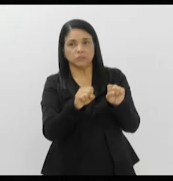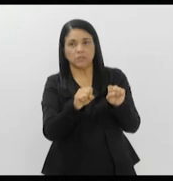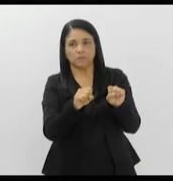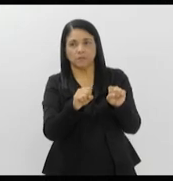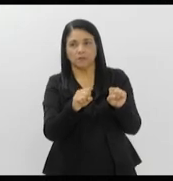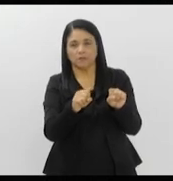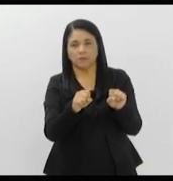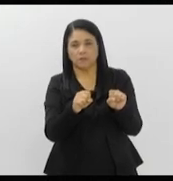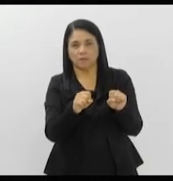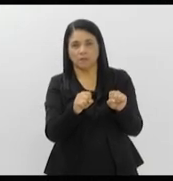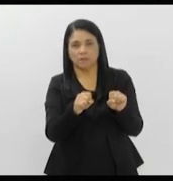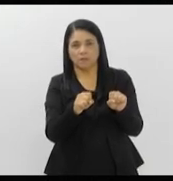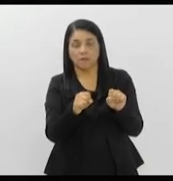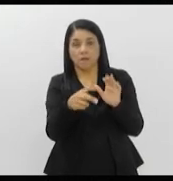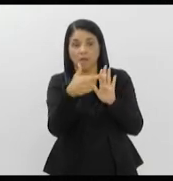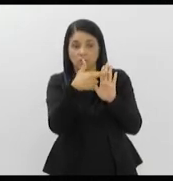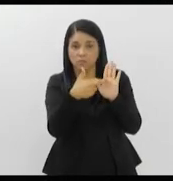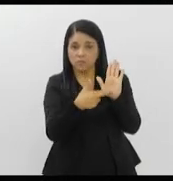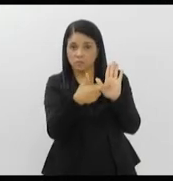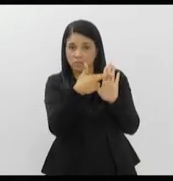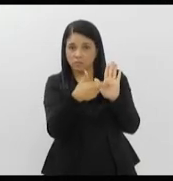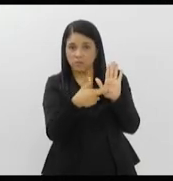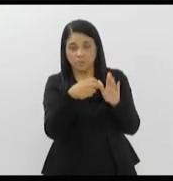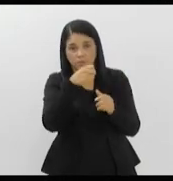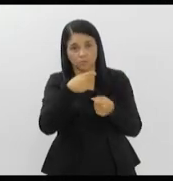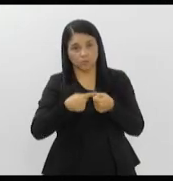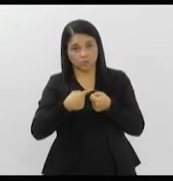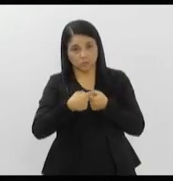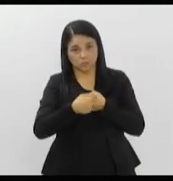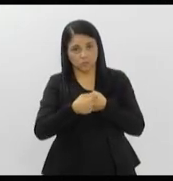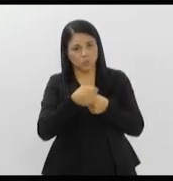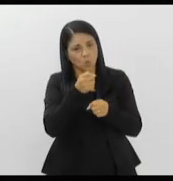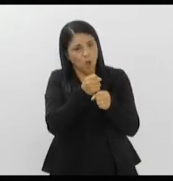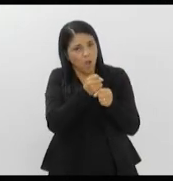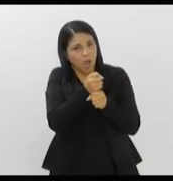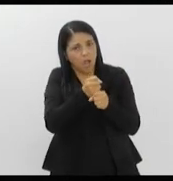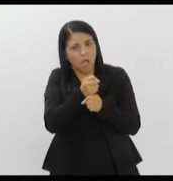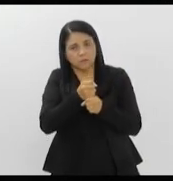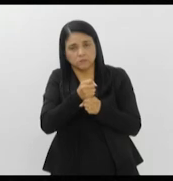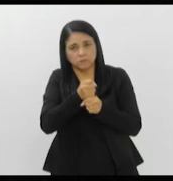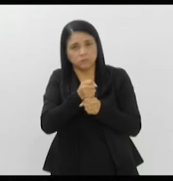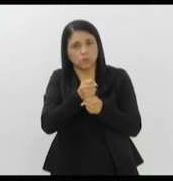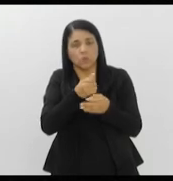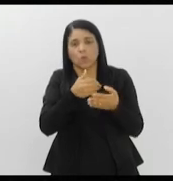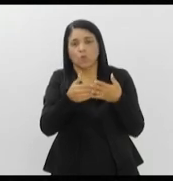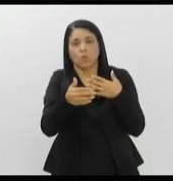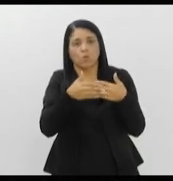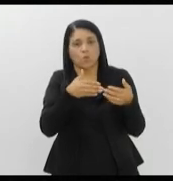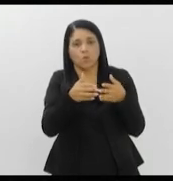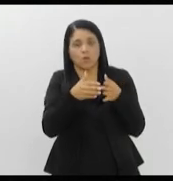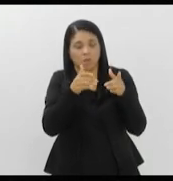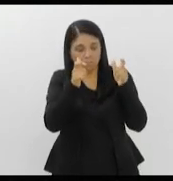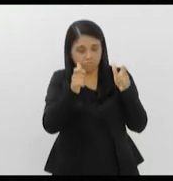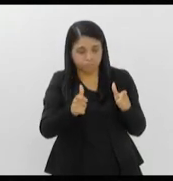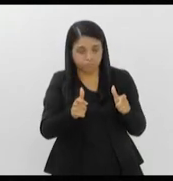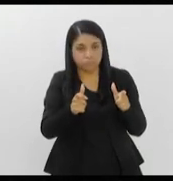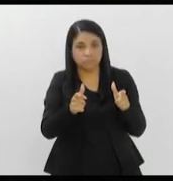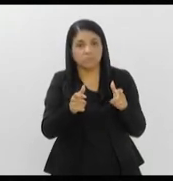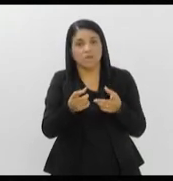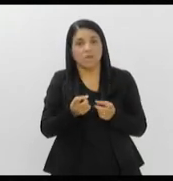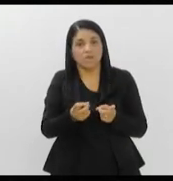É da norma do município, não de hoje, de muitos anos, qualquer polo gerador de